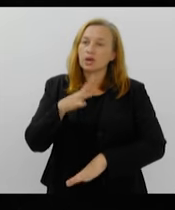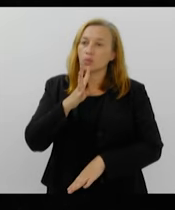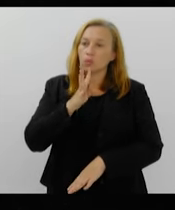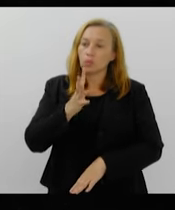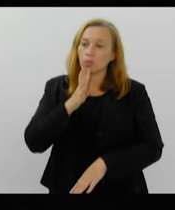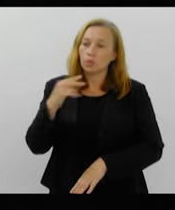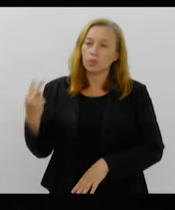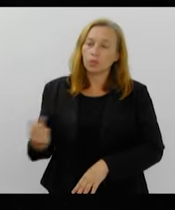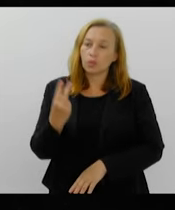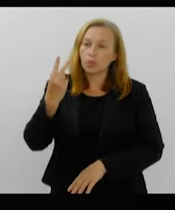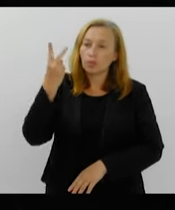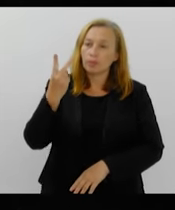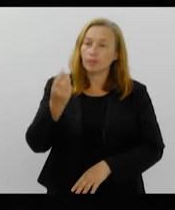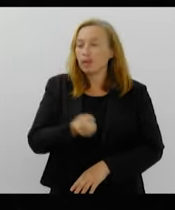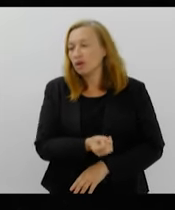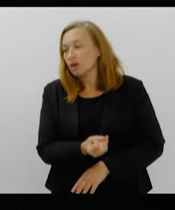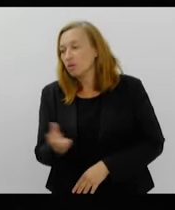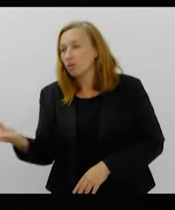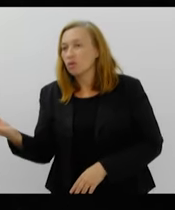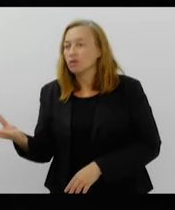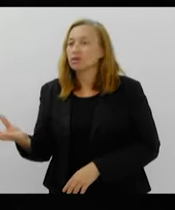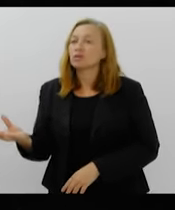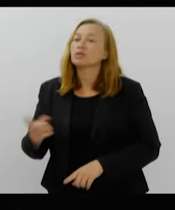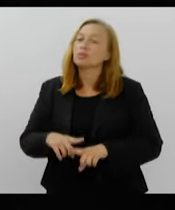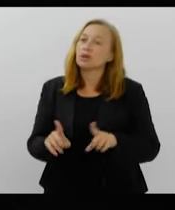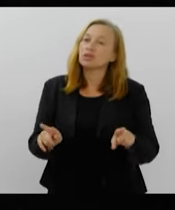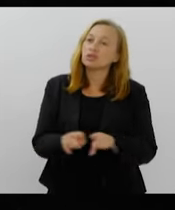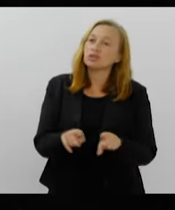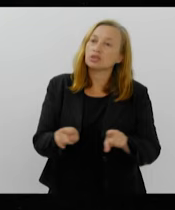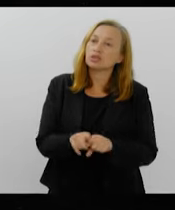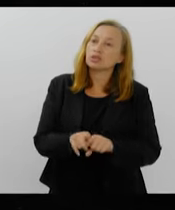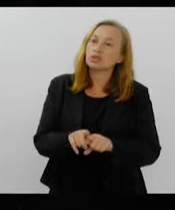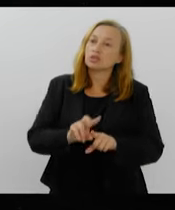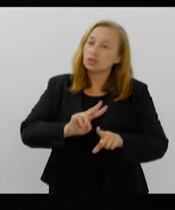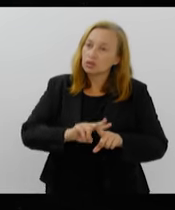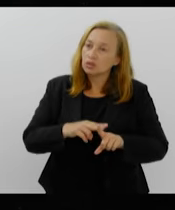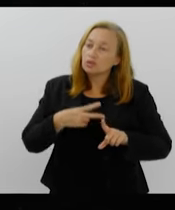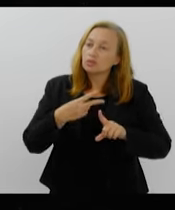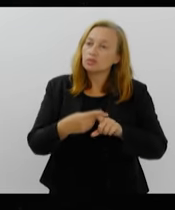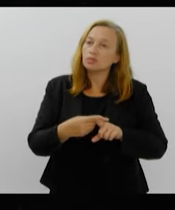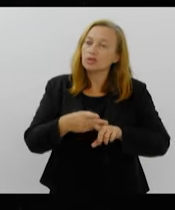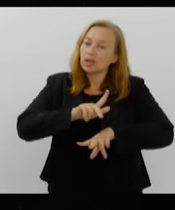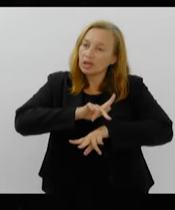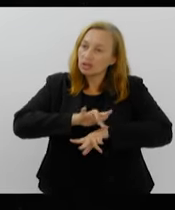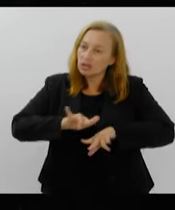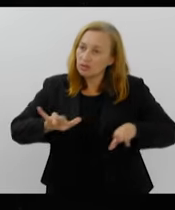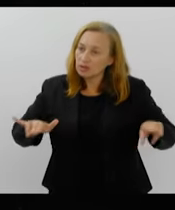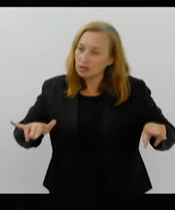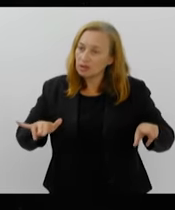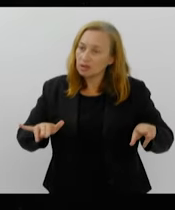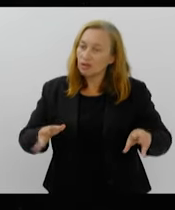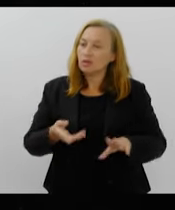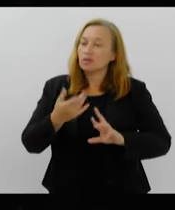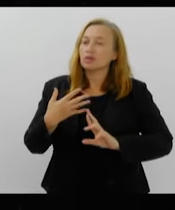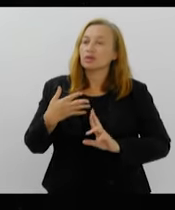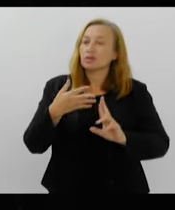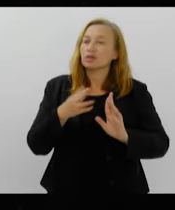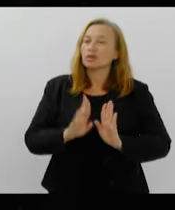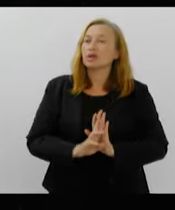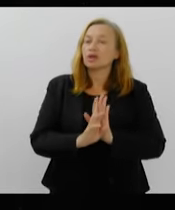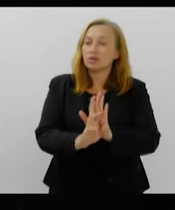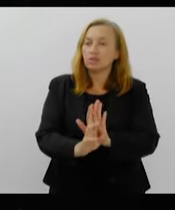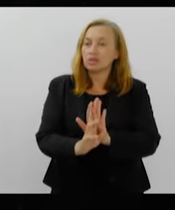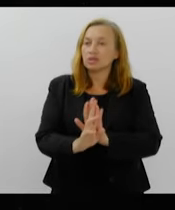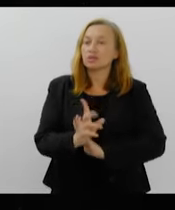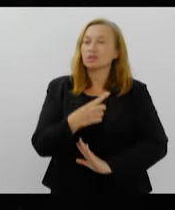valorizada pela quantidade mas também pela multiplicidade pela diversidade e pela representatividade